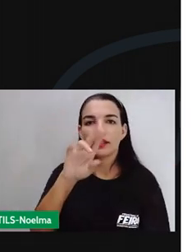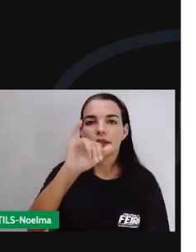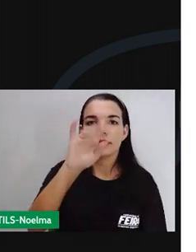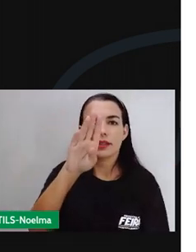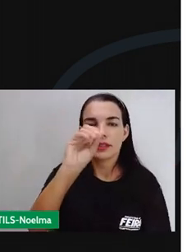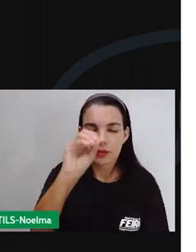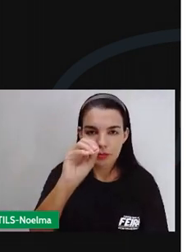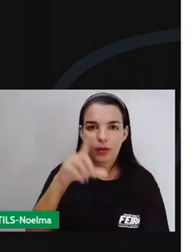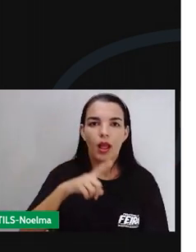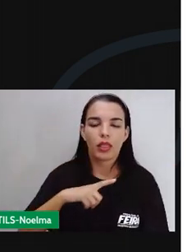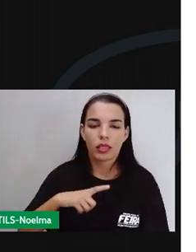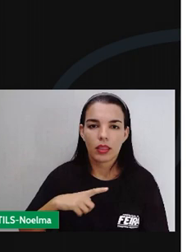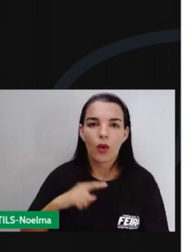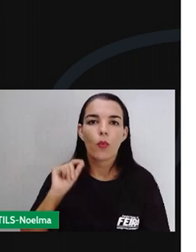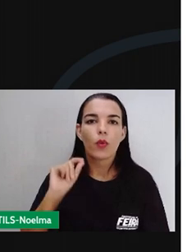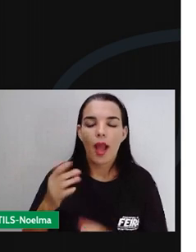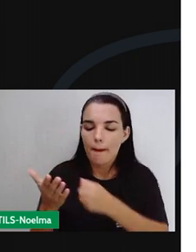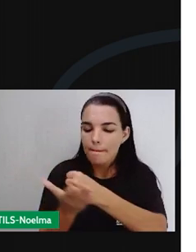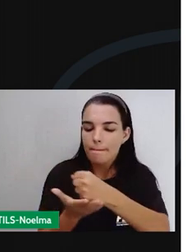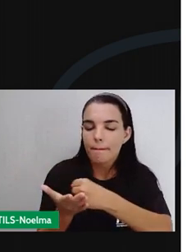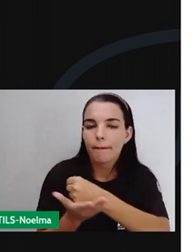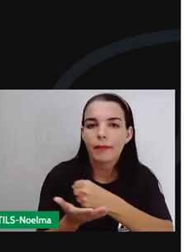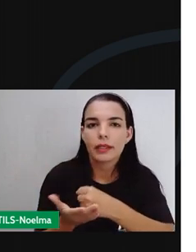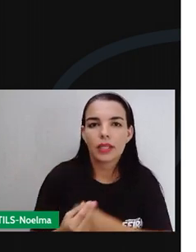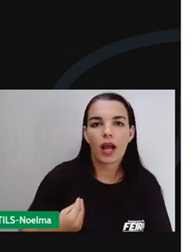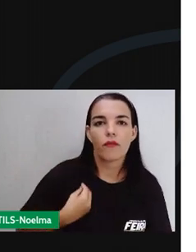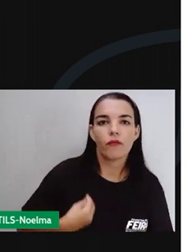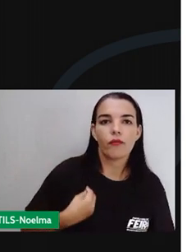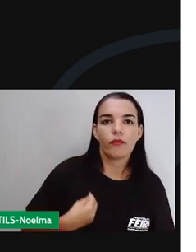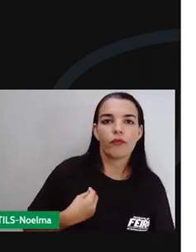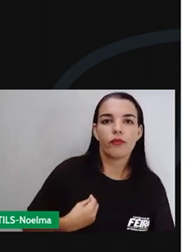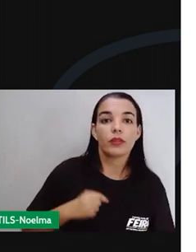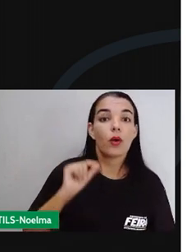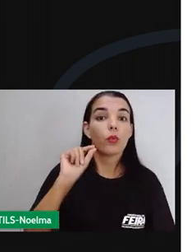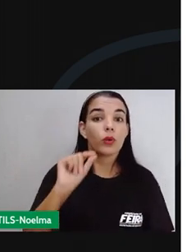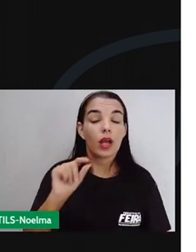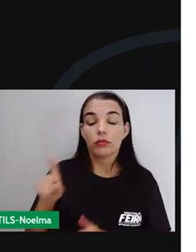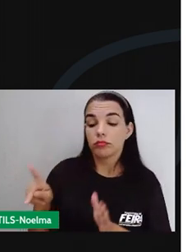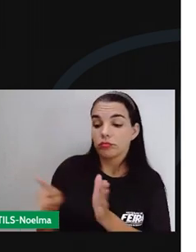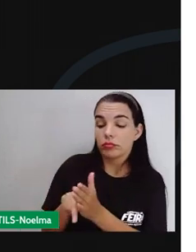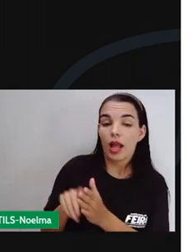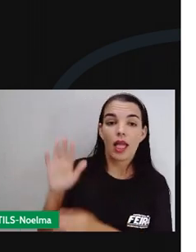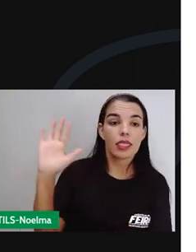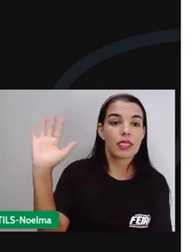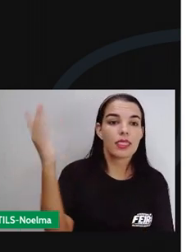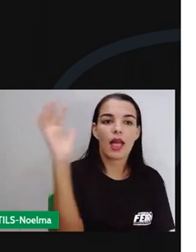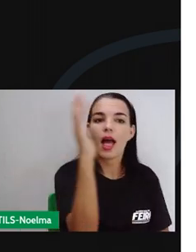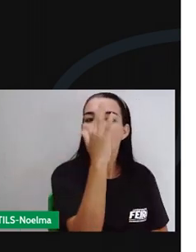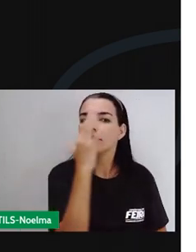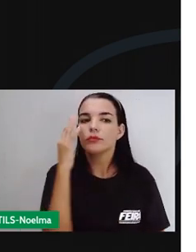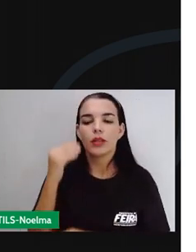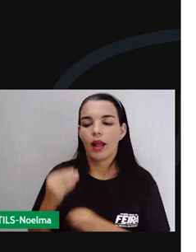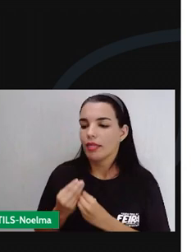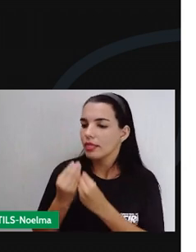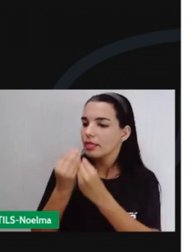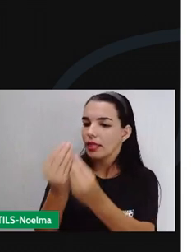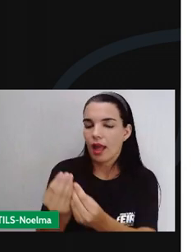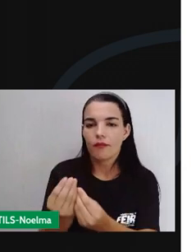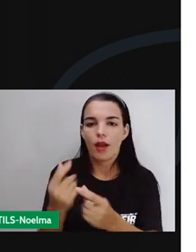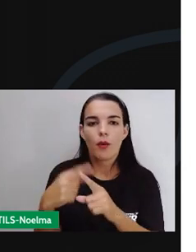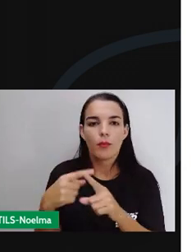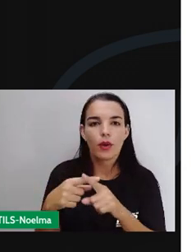sistema de sobrevivência baseado na utilização do que era provido pela natureza. Afinal, eles